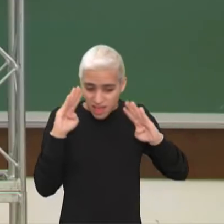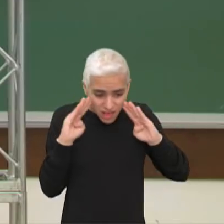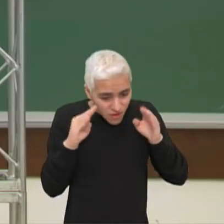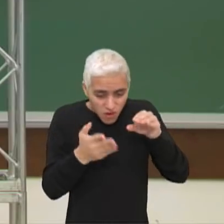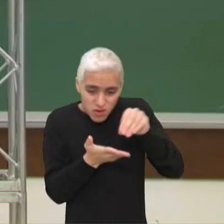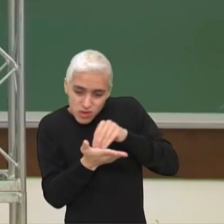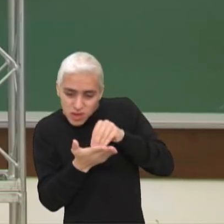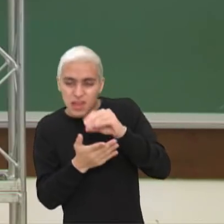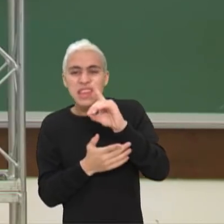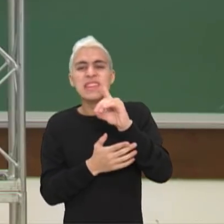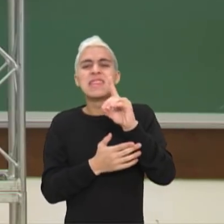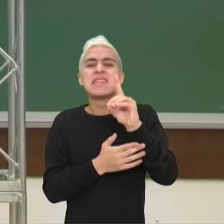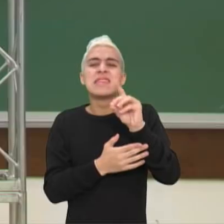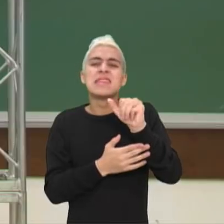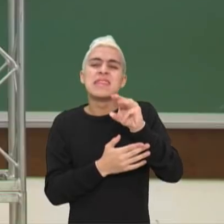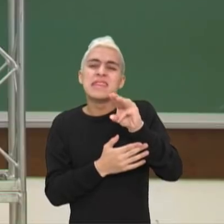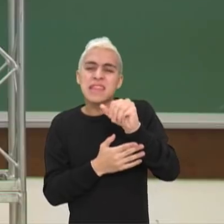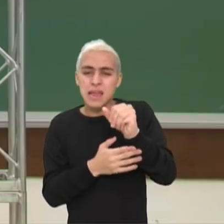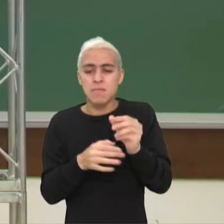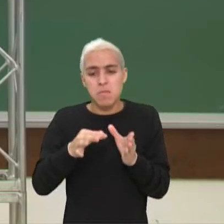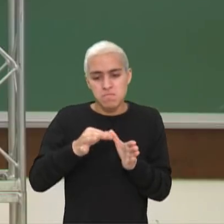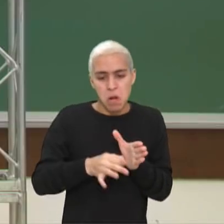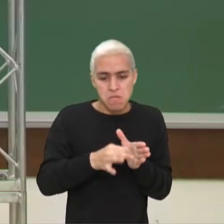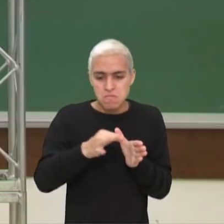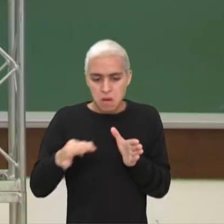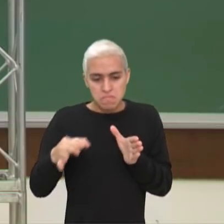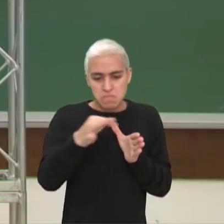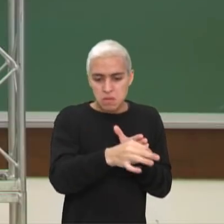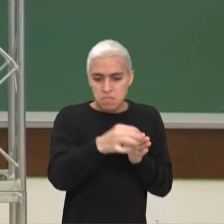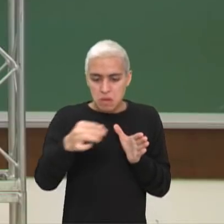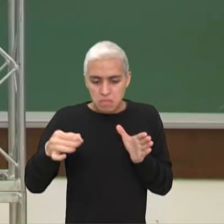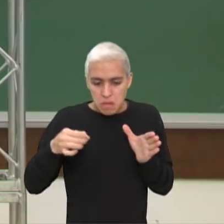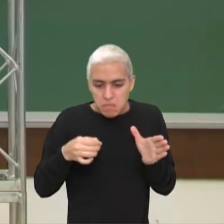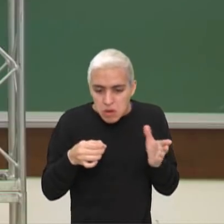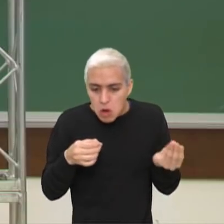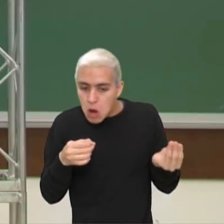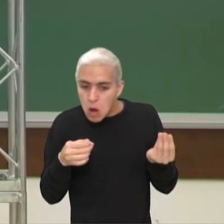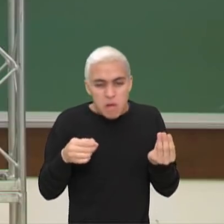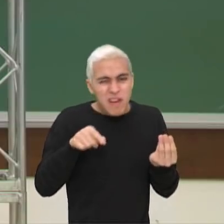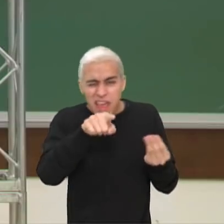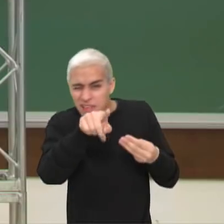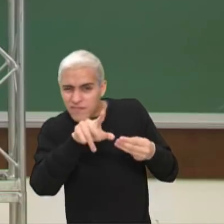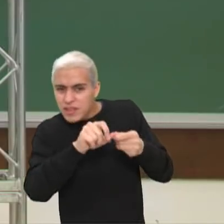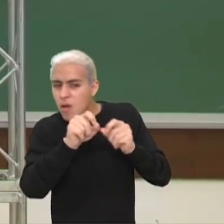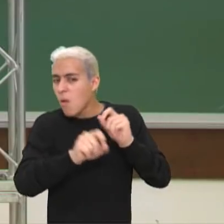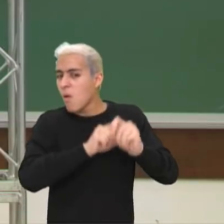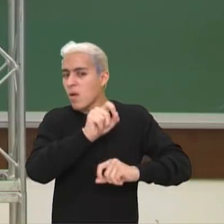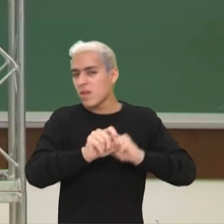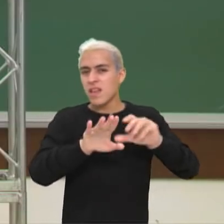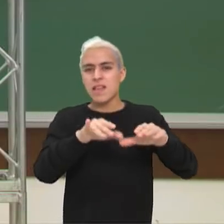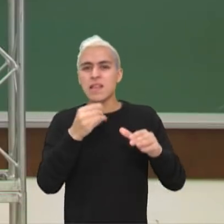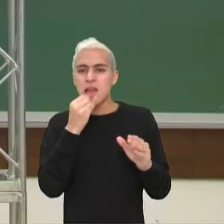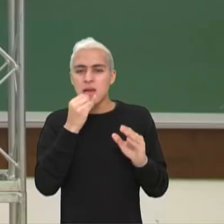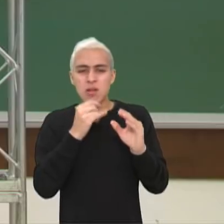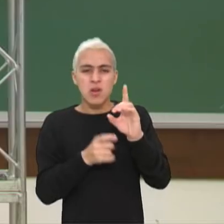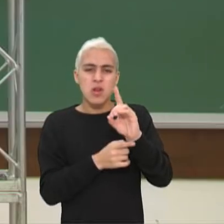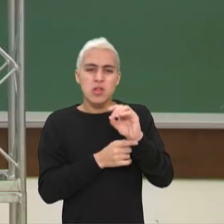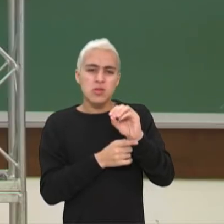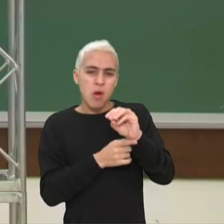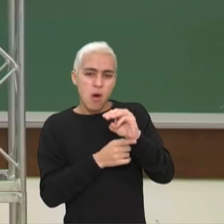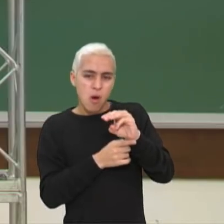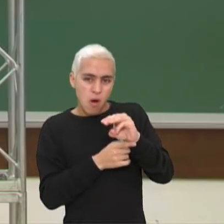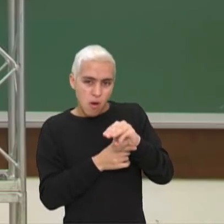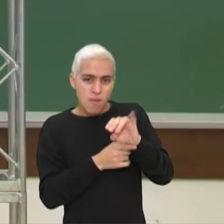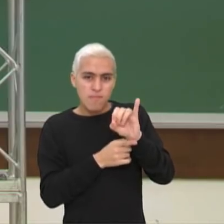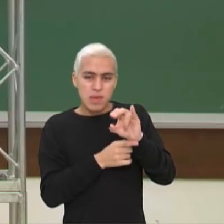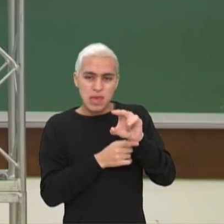dama, eu foco só naquele momento, só nos movimentos, como que é aquele movimento, o que meu adversário vai fazer. Vou jogar um dominó, né? Um dominó